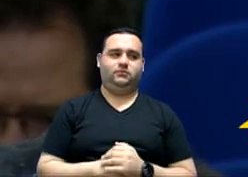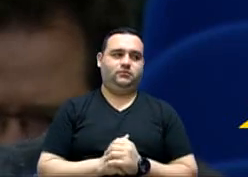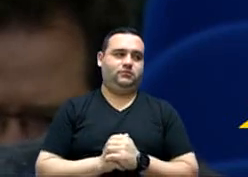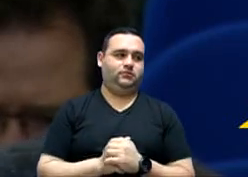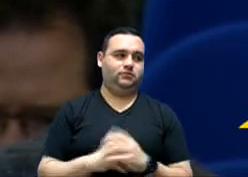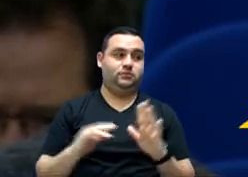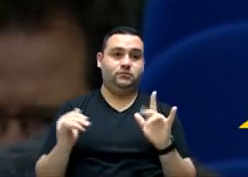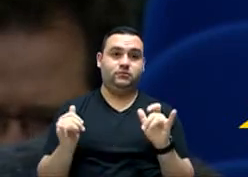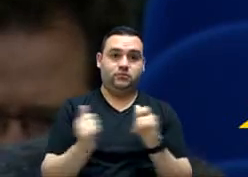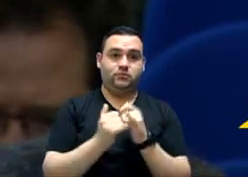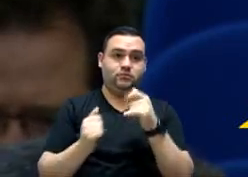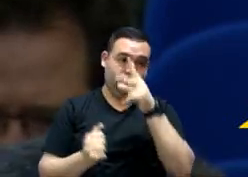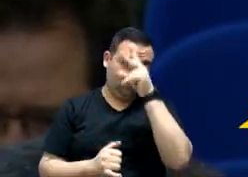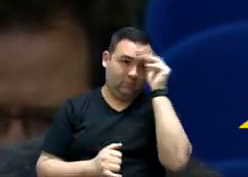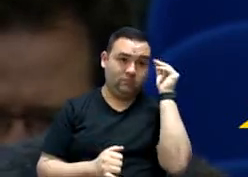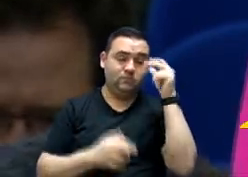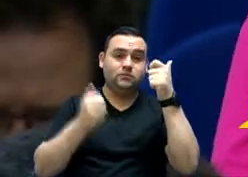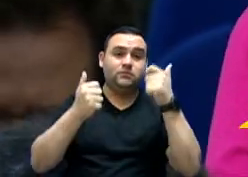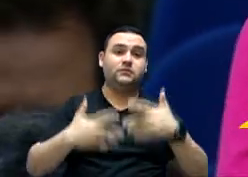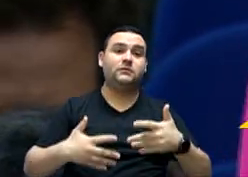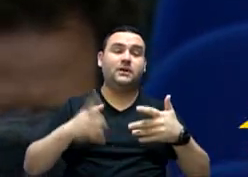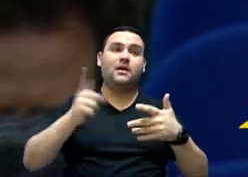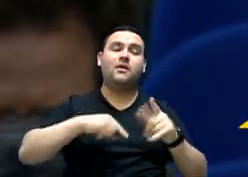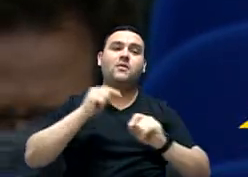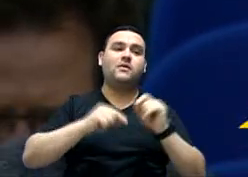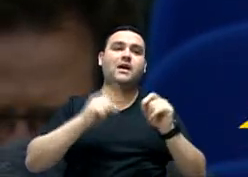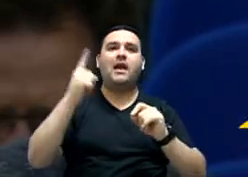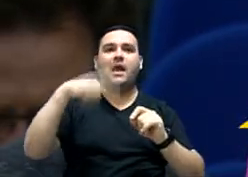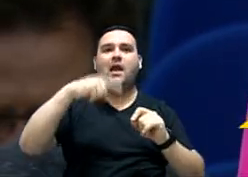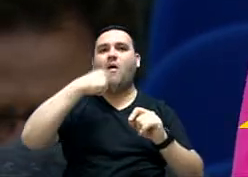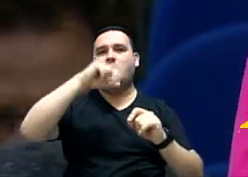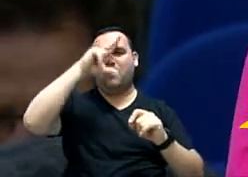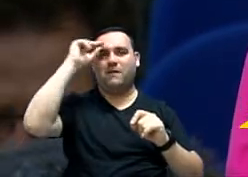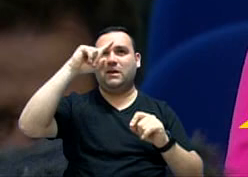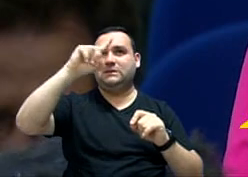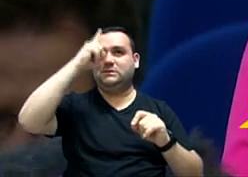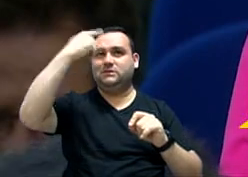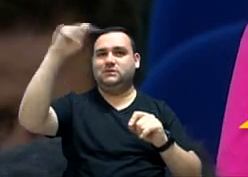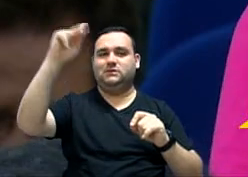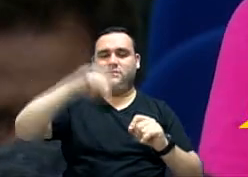A justificativa do prefeito, ele coloca que seria de iniciativa do prefeito.